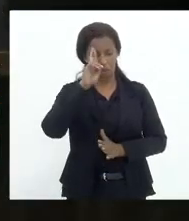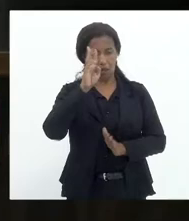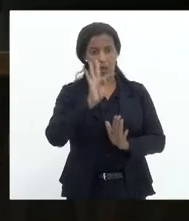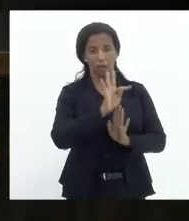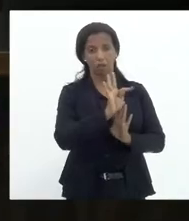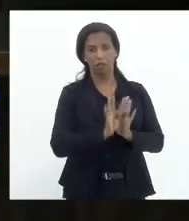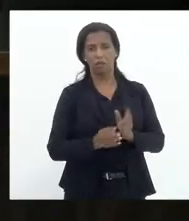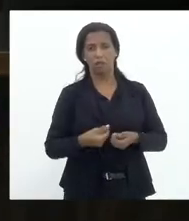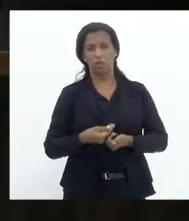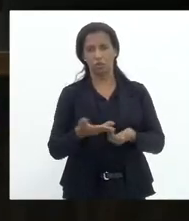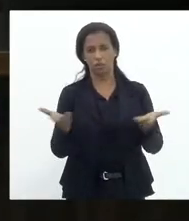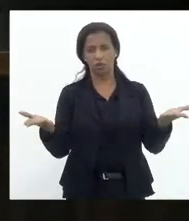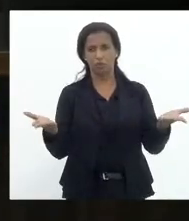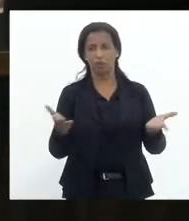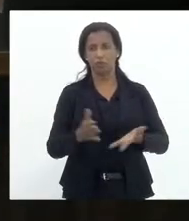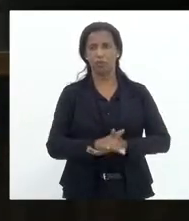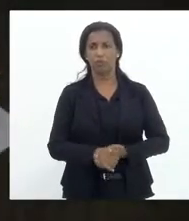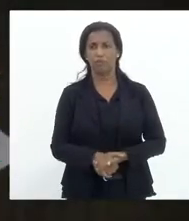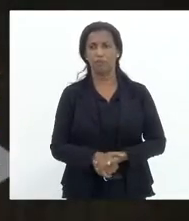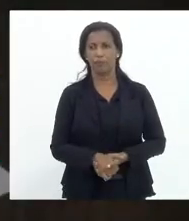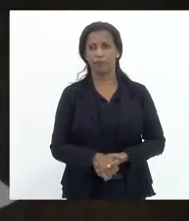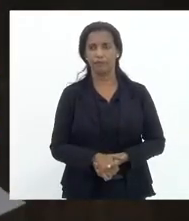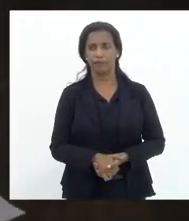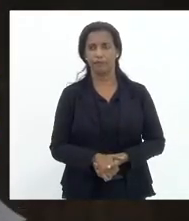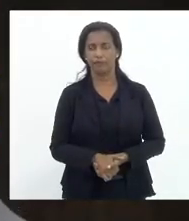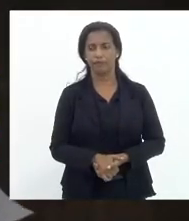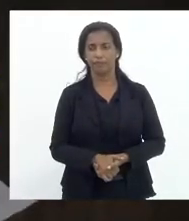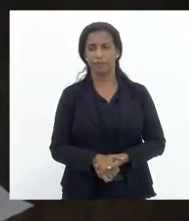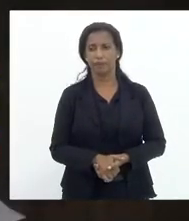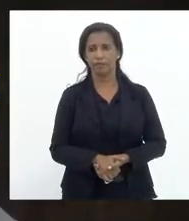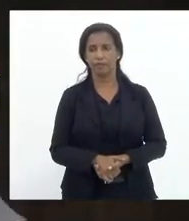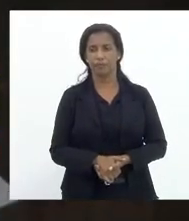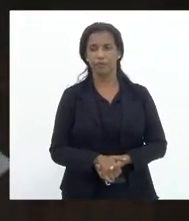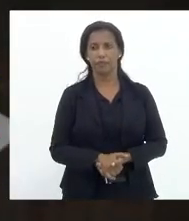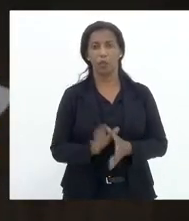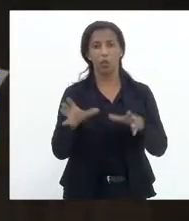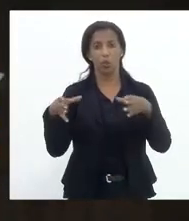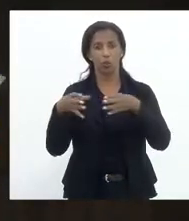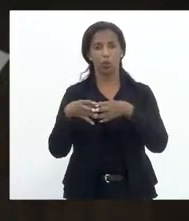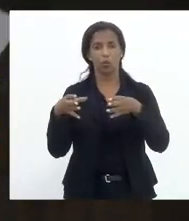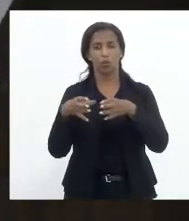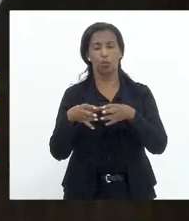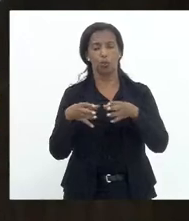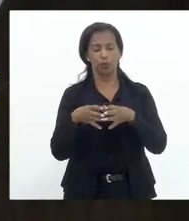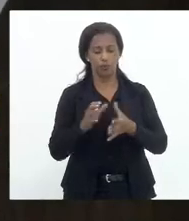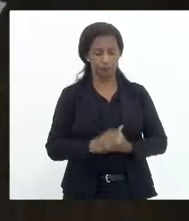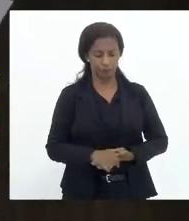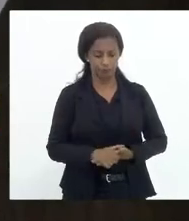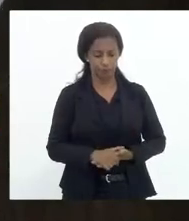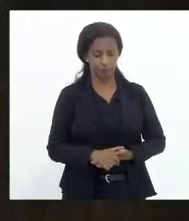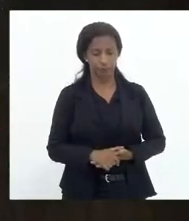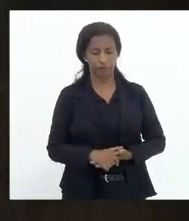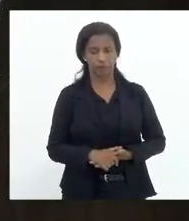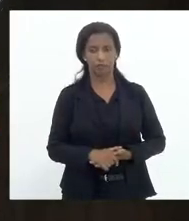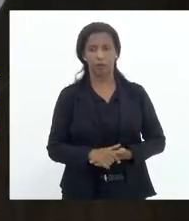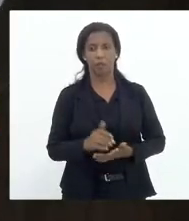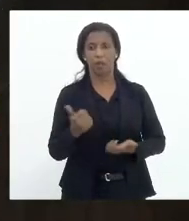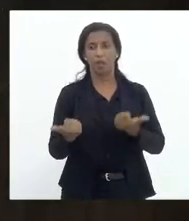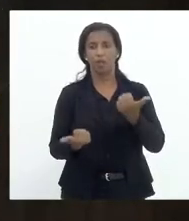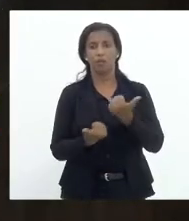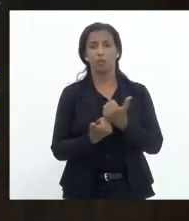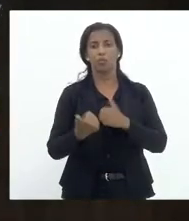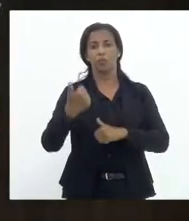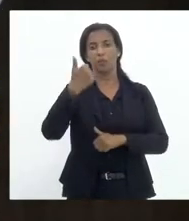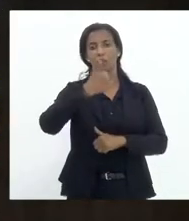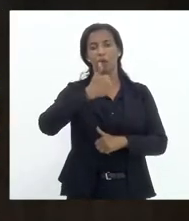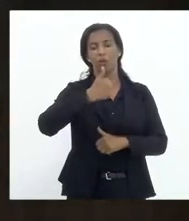texto o deputado Márcio é verdade no grupo Na verdade amor dificilmente emendar um e